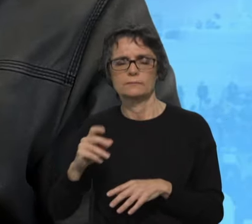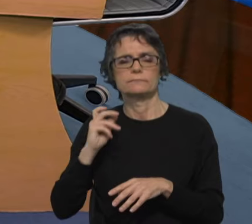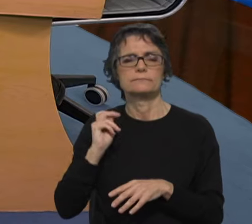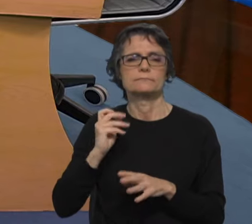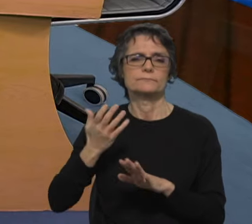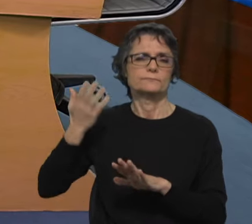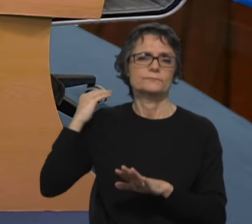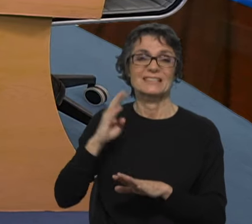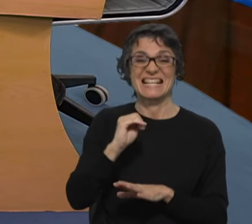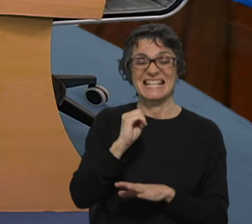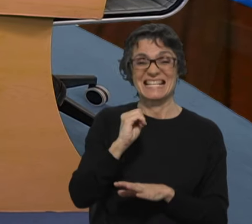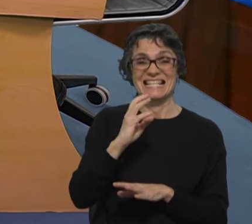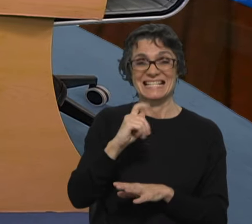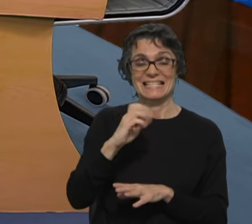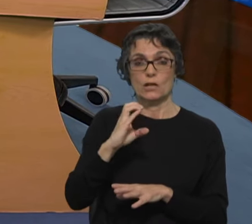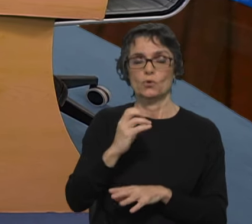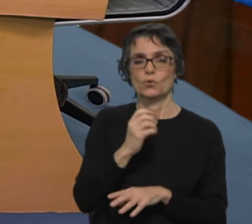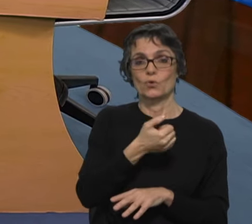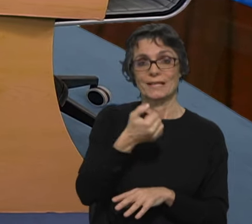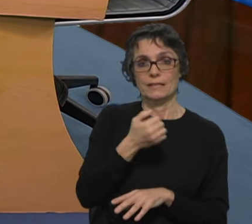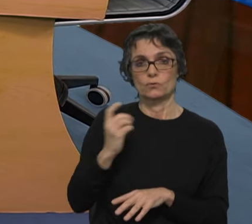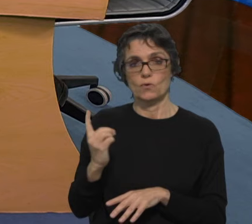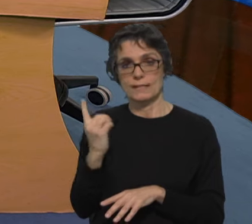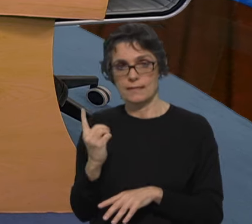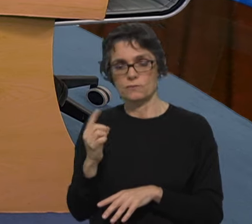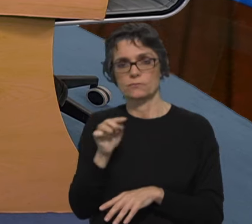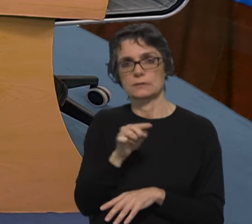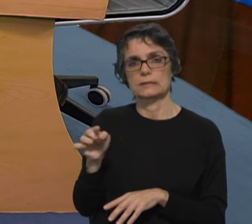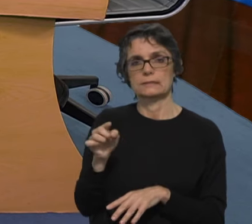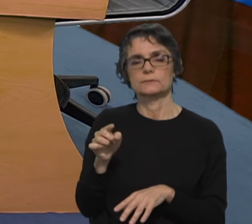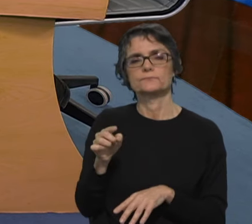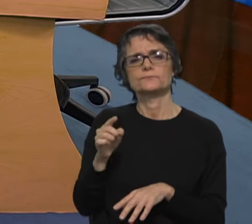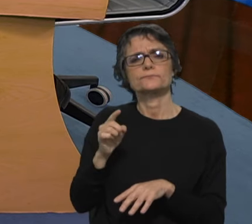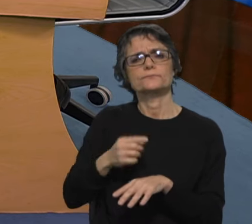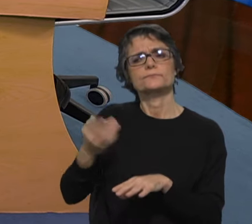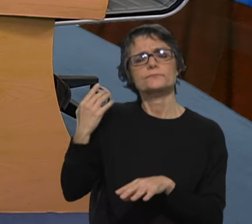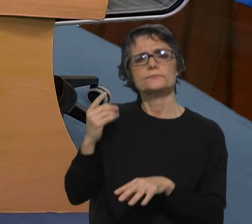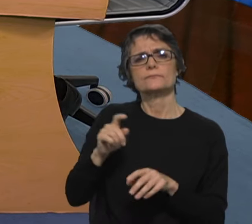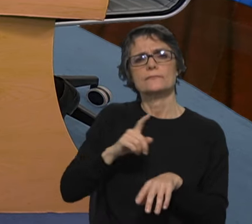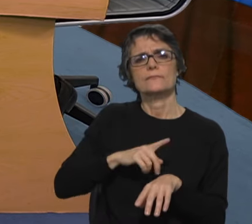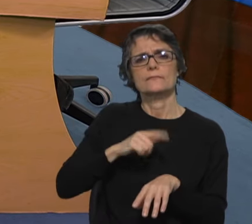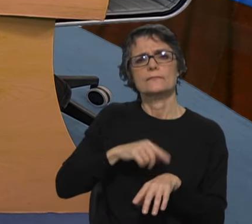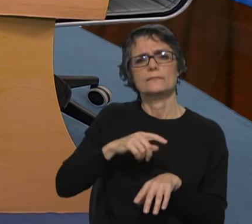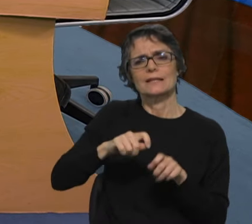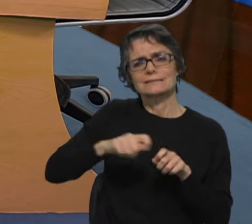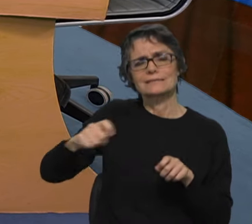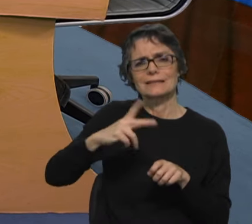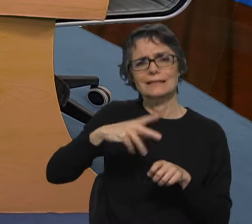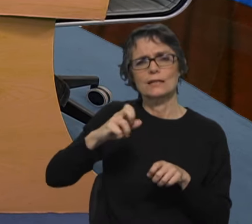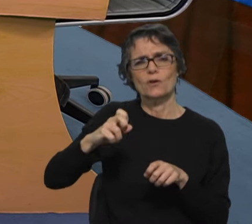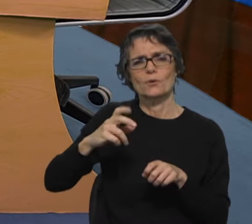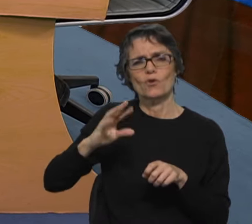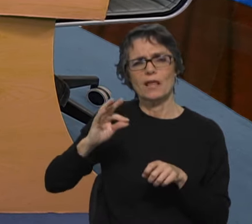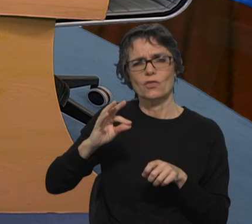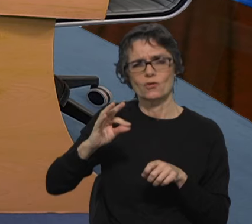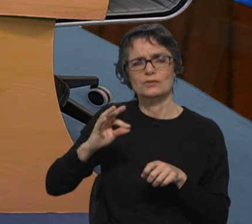vi no século V e vi o território de idanha Nova 14 14 km de idanha que é idanha velha que era a antiga gitania que